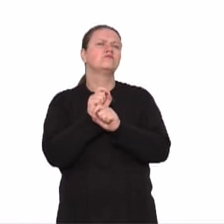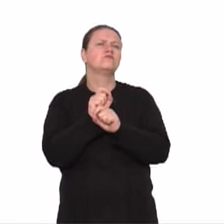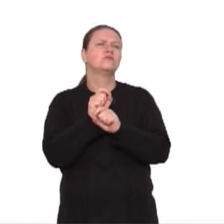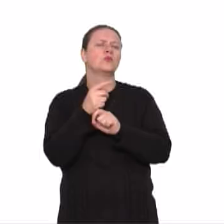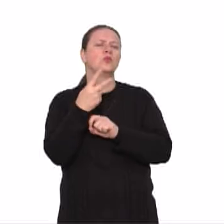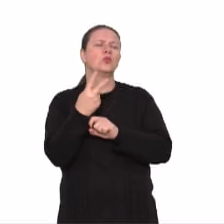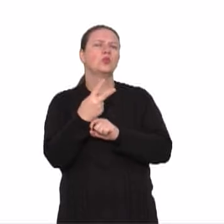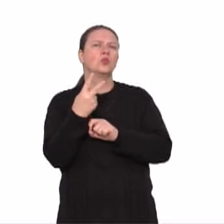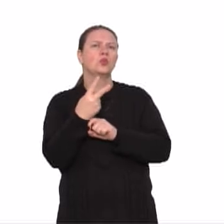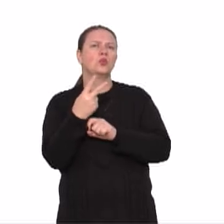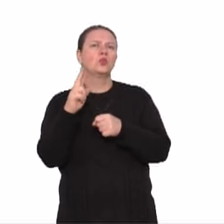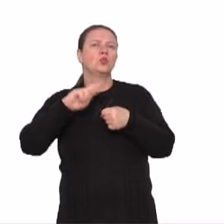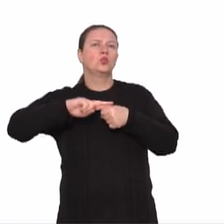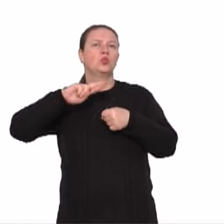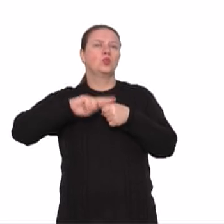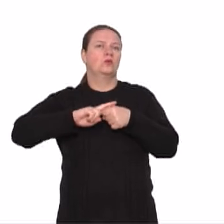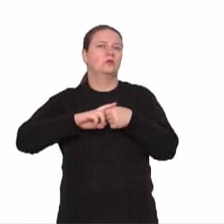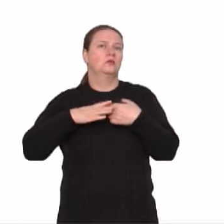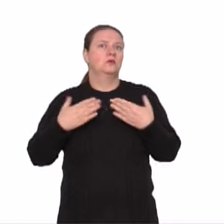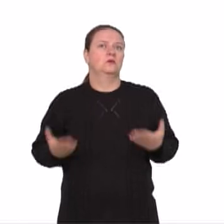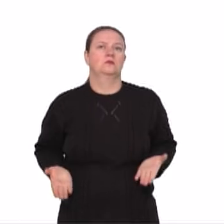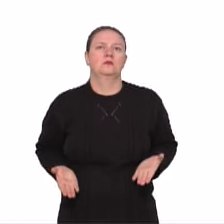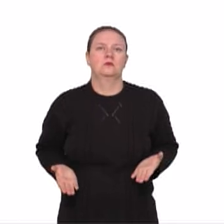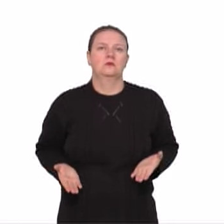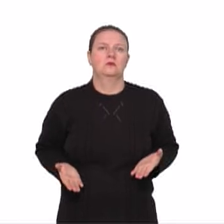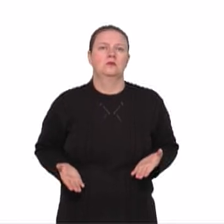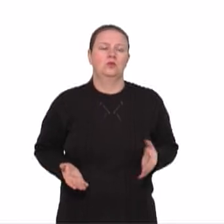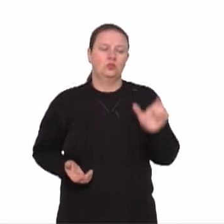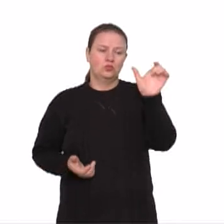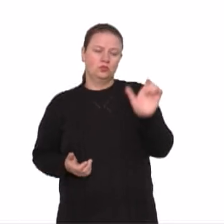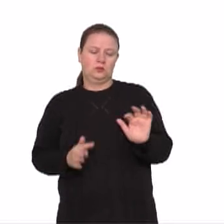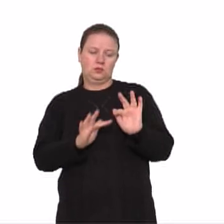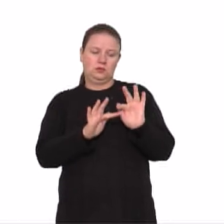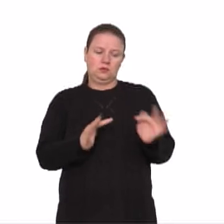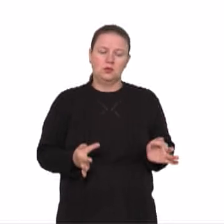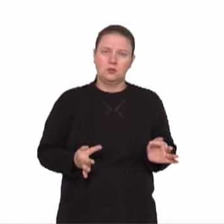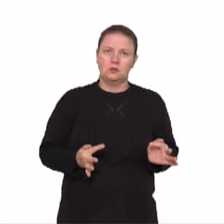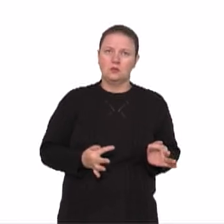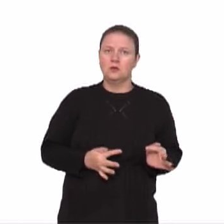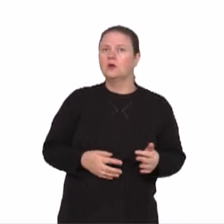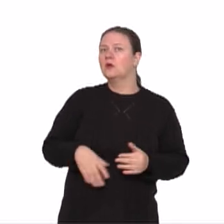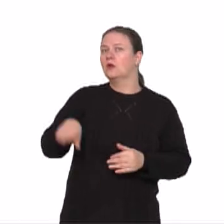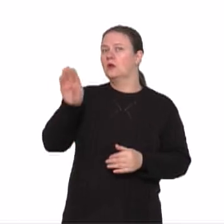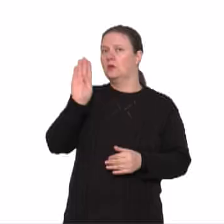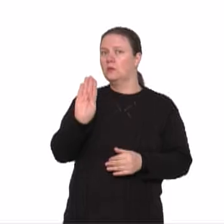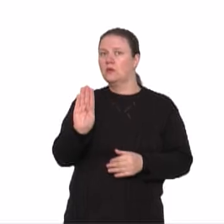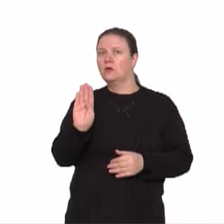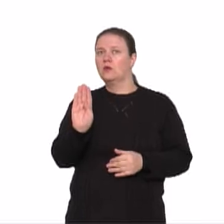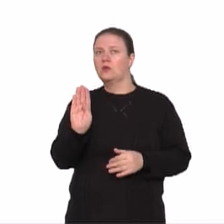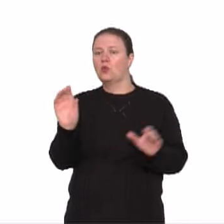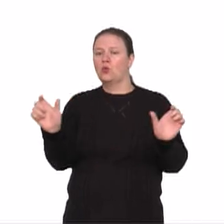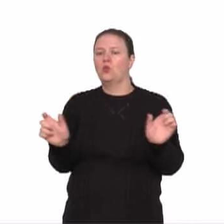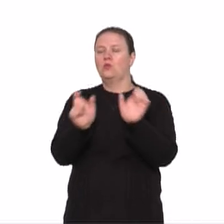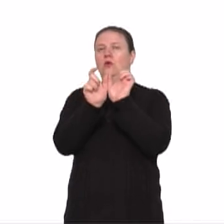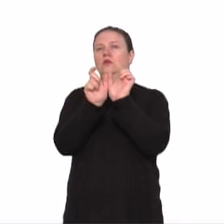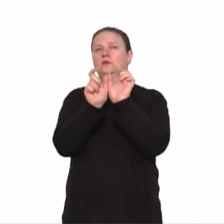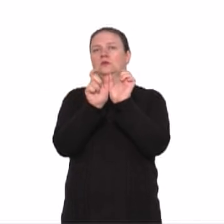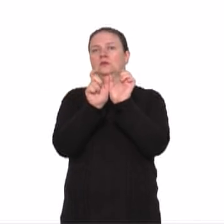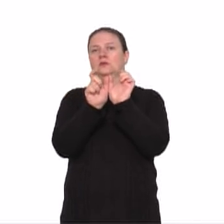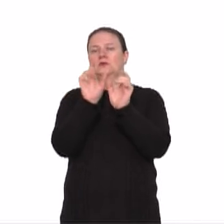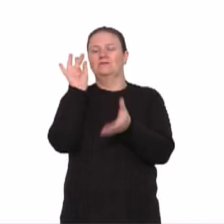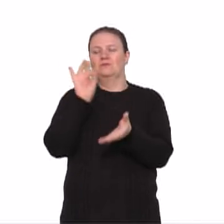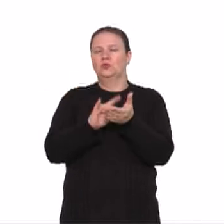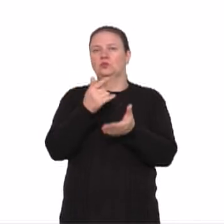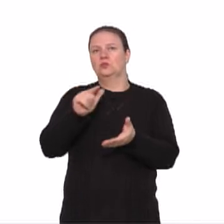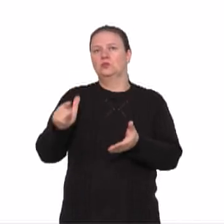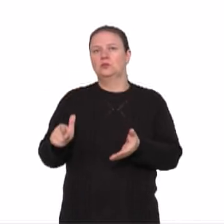dois núcleos. E agora? Será que é um sujeito simples, alternativa A, B, composto, C, indeterminado ou